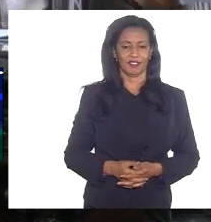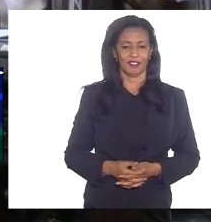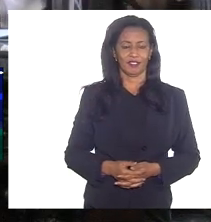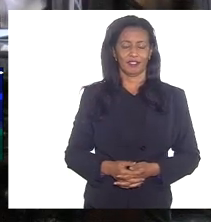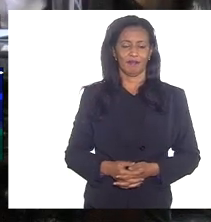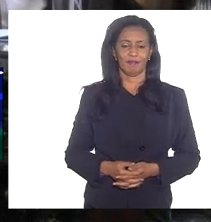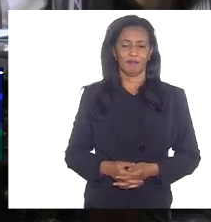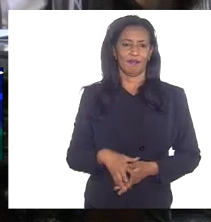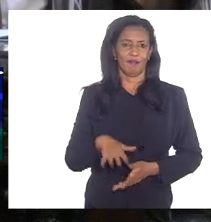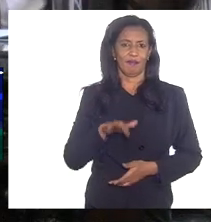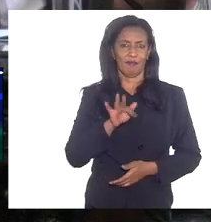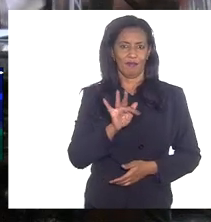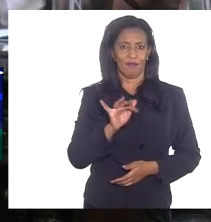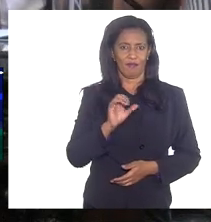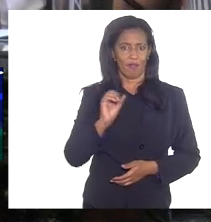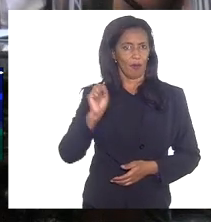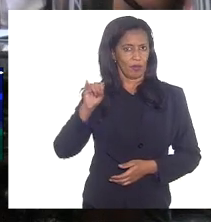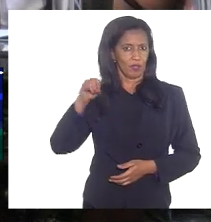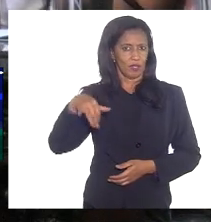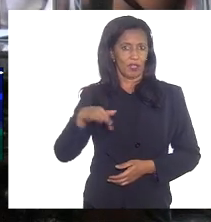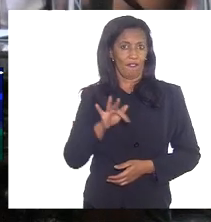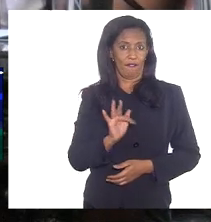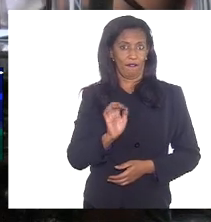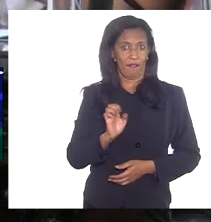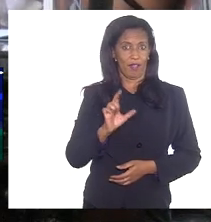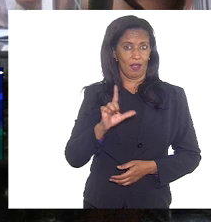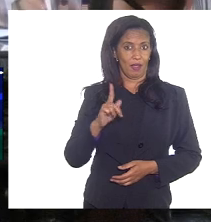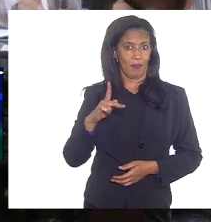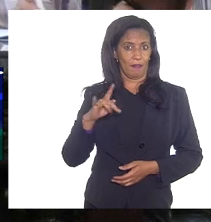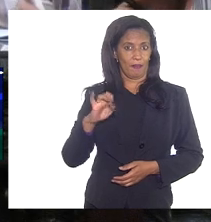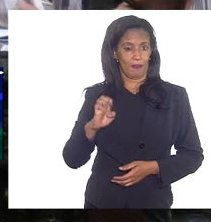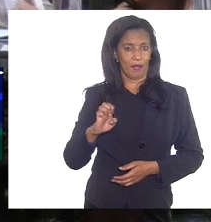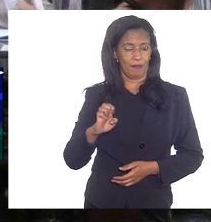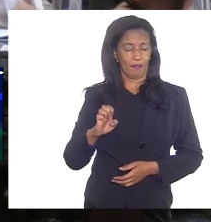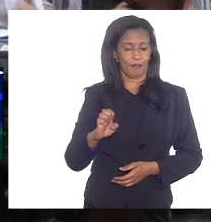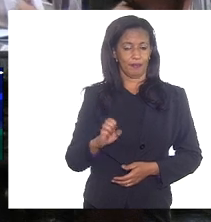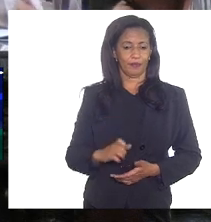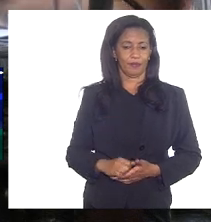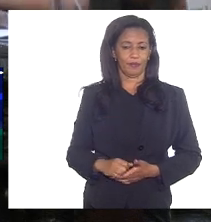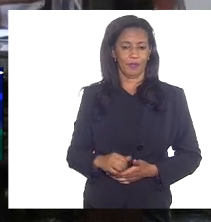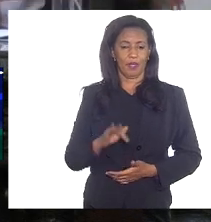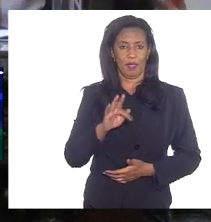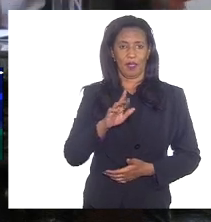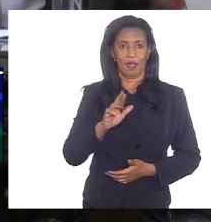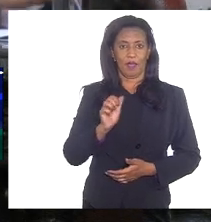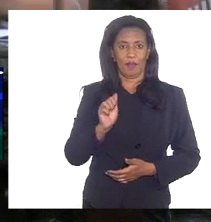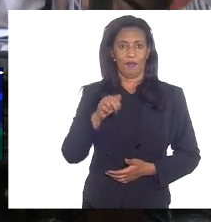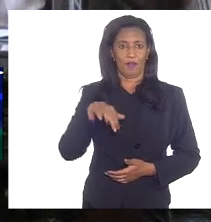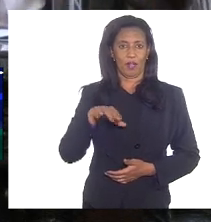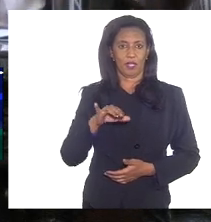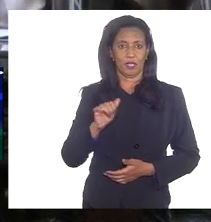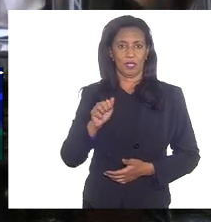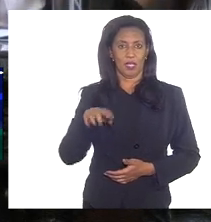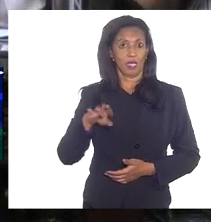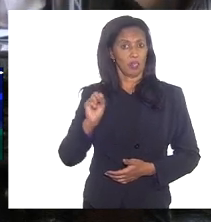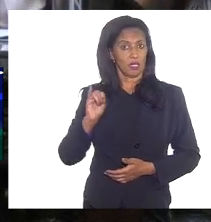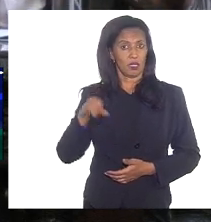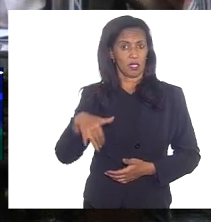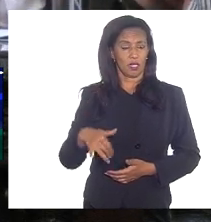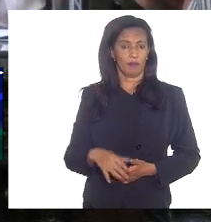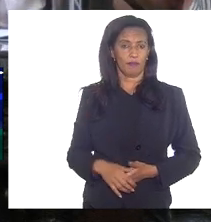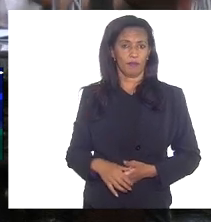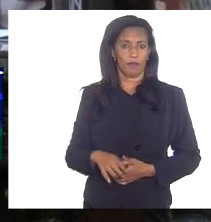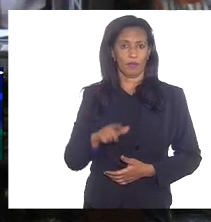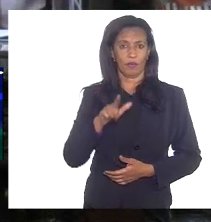Fábio Silva votou sim. Deputado Felipe Soares. Deputado Felipe Soares. Deputada Franciane Mota votou sim.